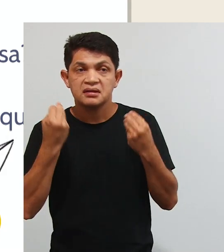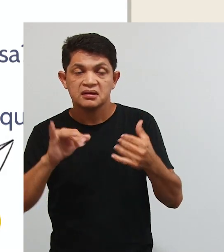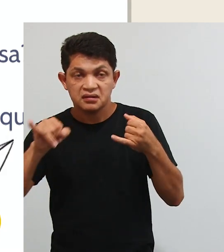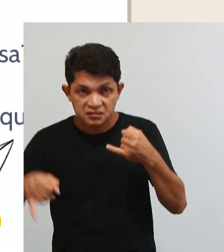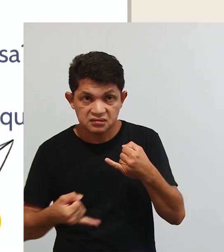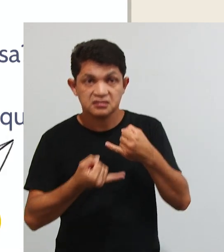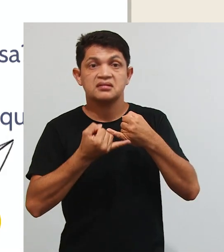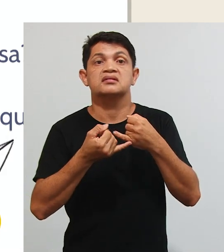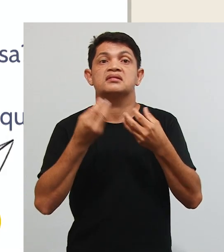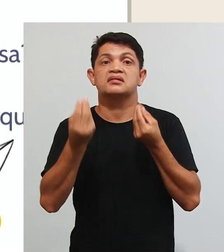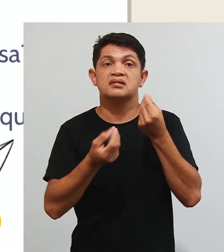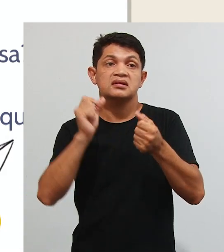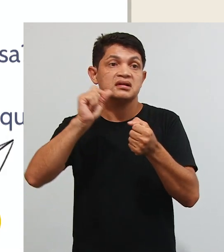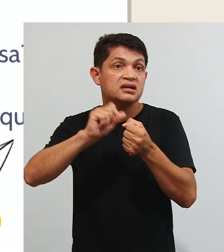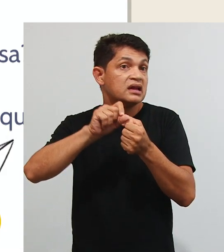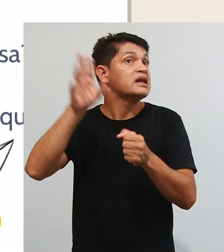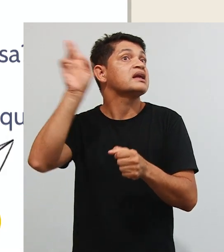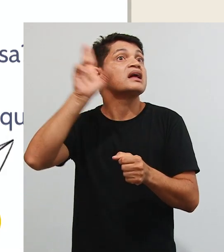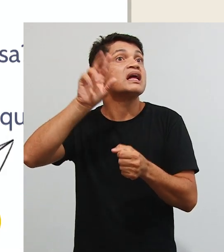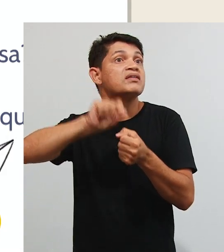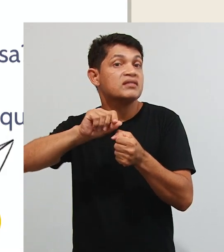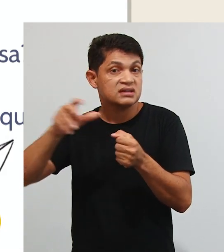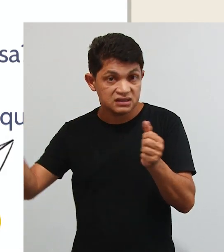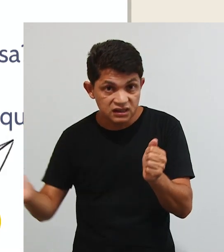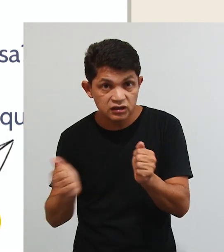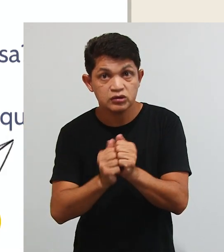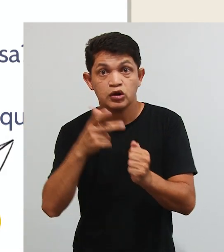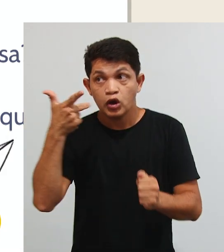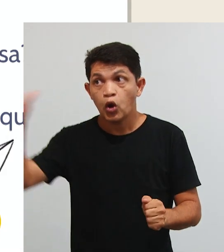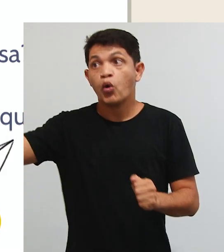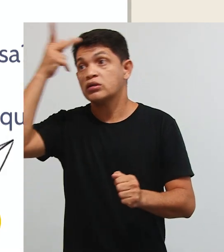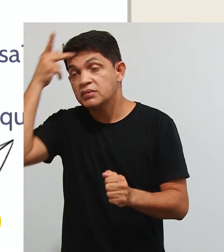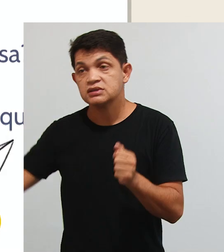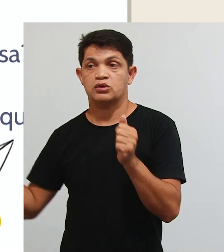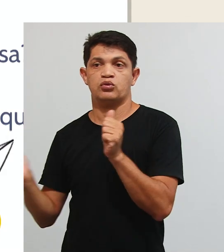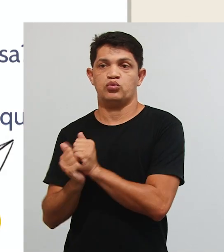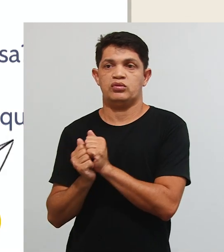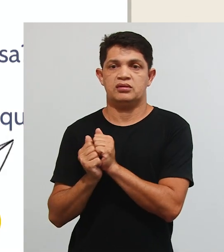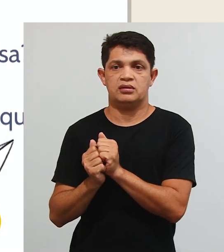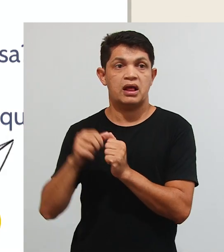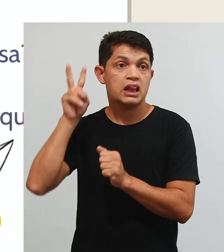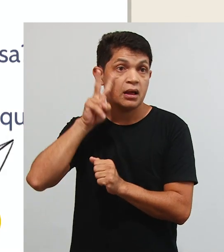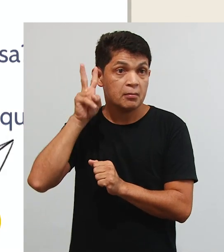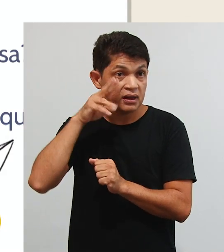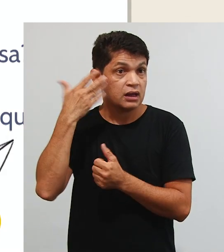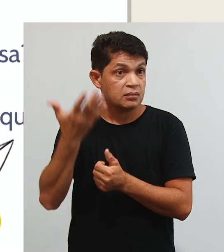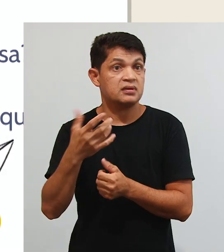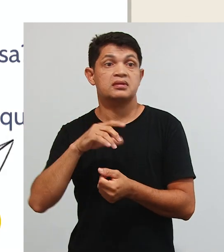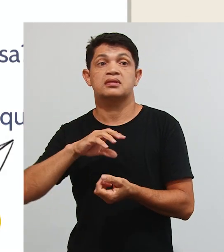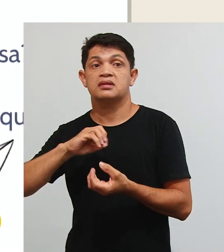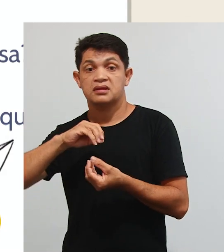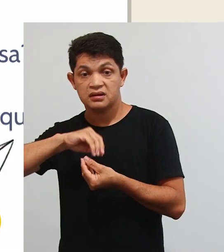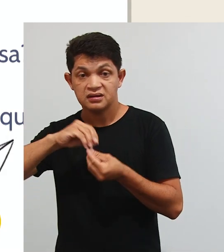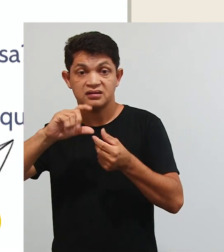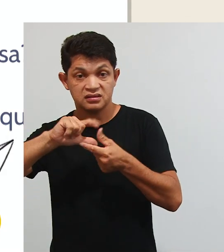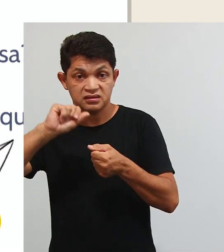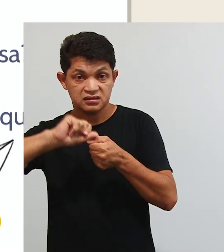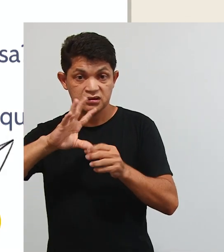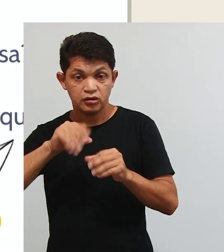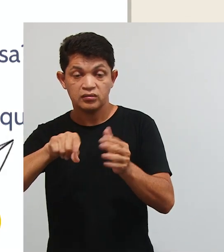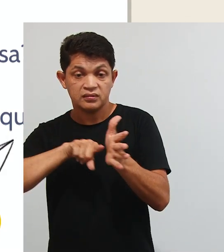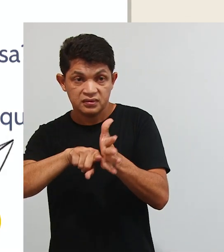justificativa. Quem vai fazer a pesquisa é você e mais quem? Lembrando que a nossa perspectiva é uma perspectiva